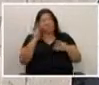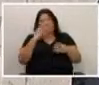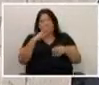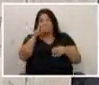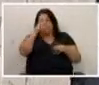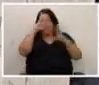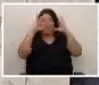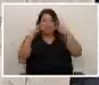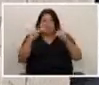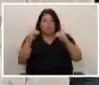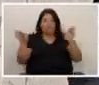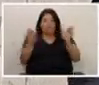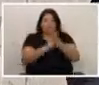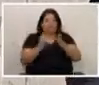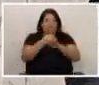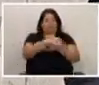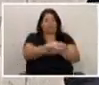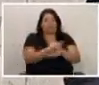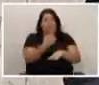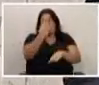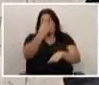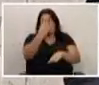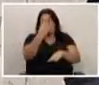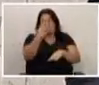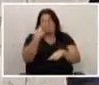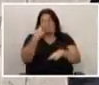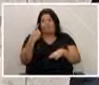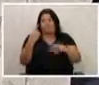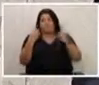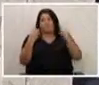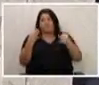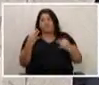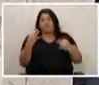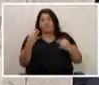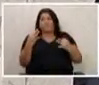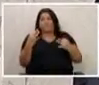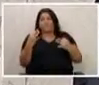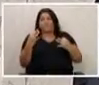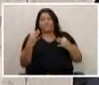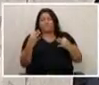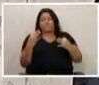da manhã. Só para concluir, senhor presidente, tem visto para mostrar aqui o que aconteceu.